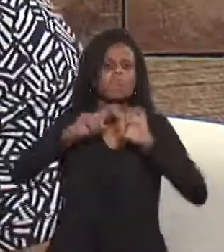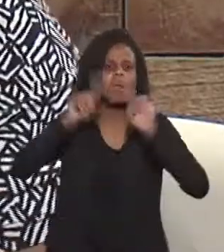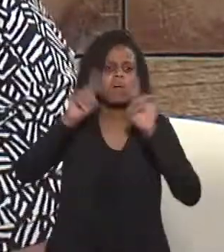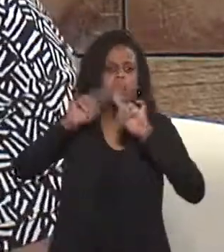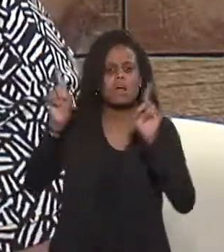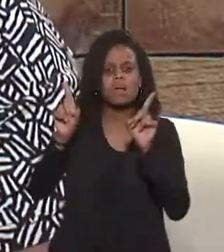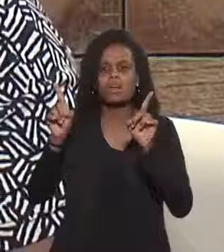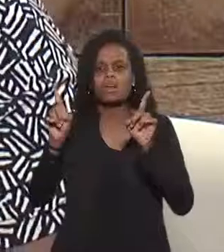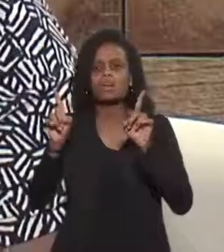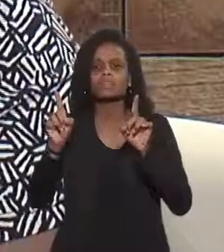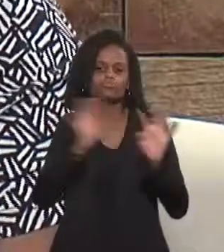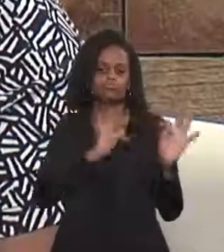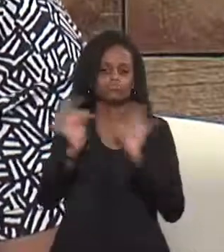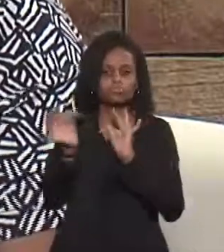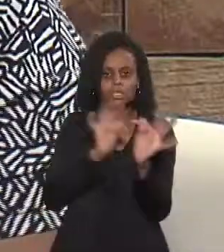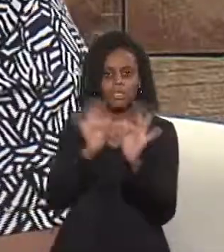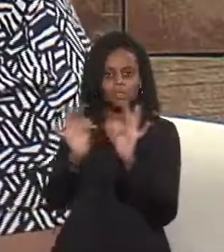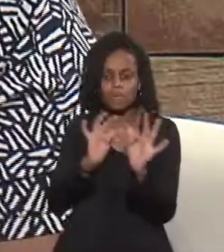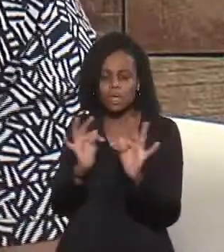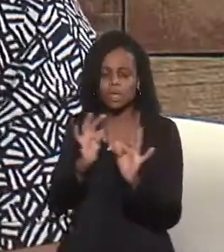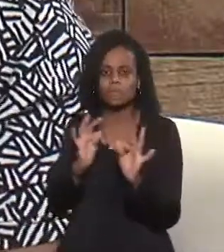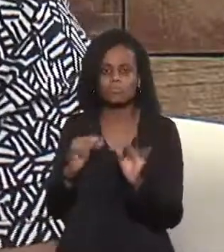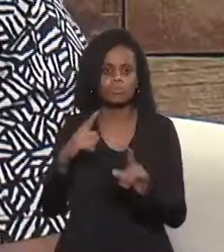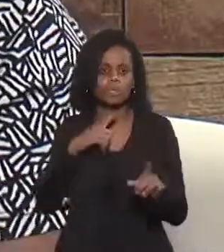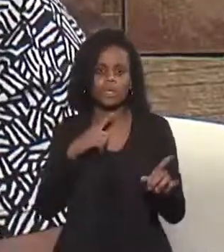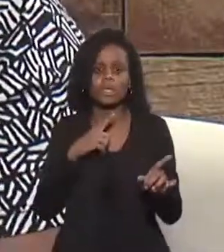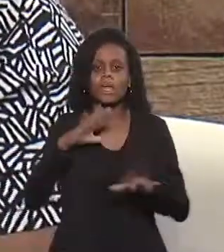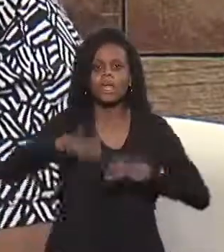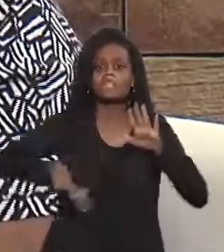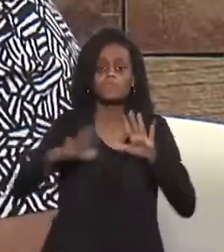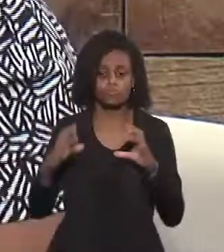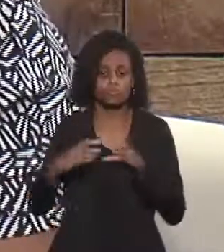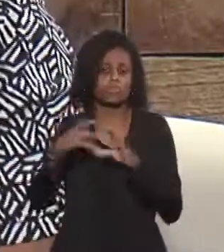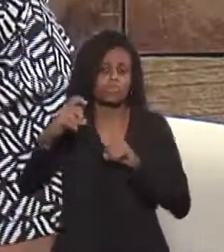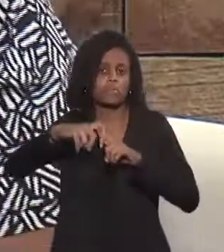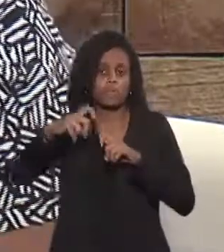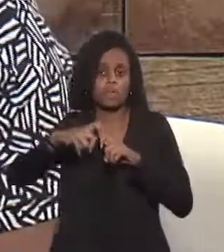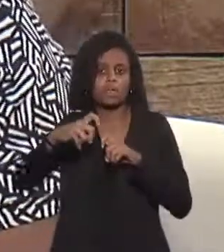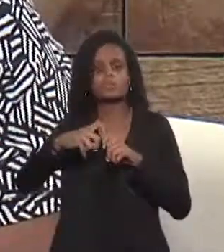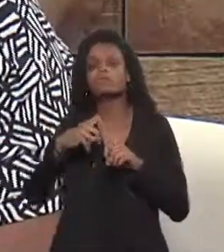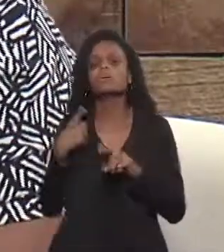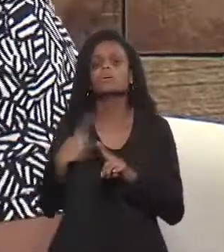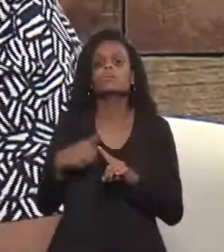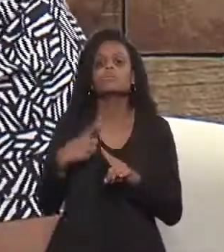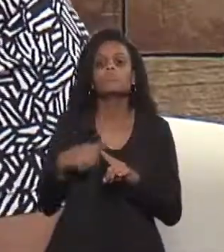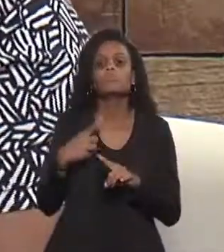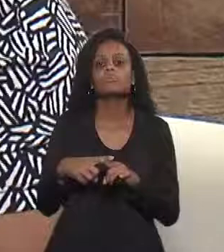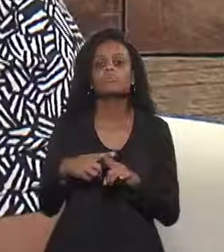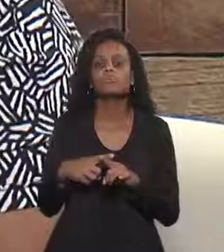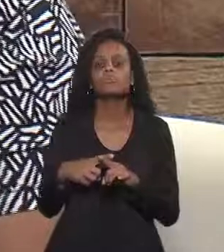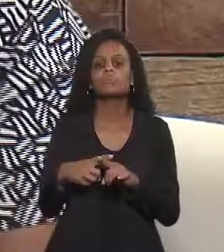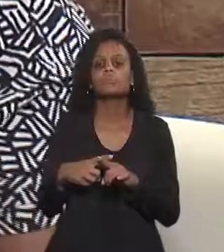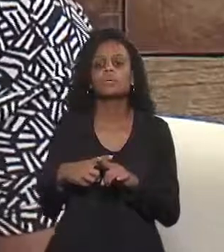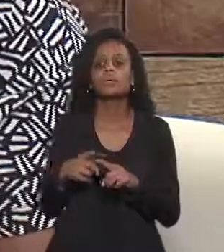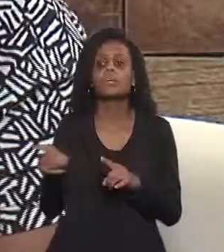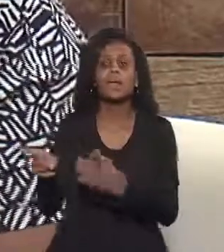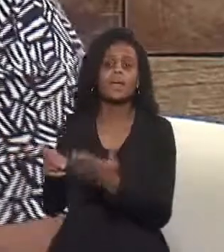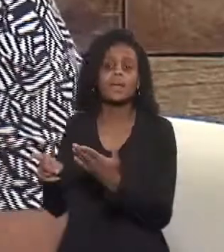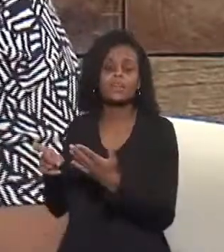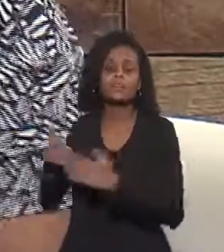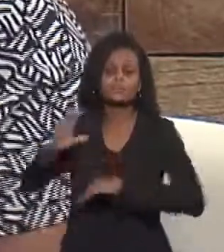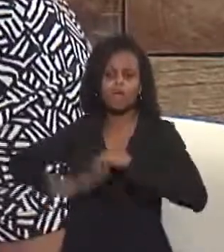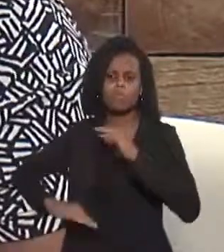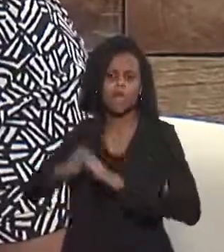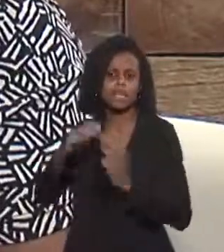uma maneira geral, reclamam do tratamento oferecido, às vezes pela equipe médica, porque justamente por